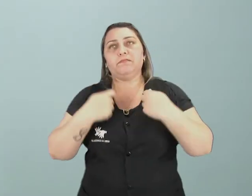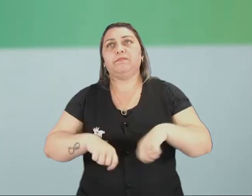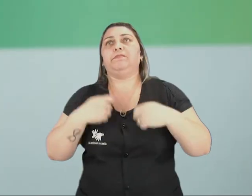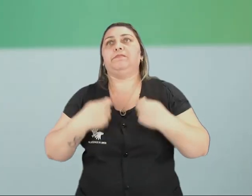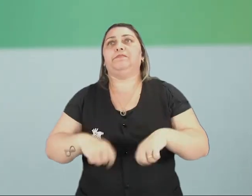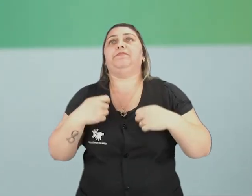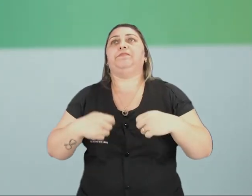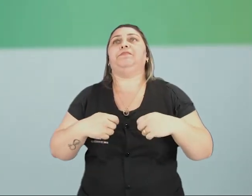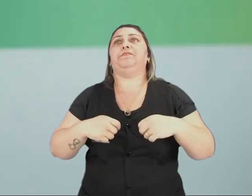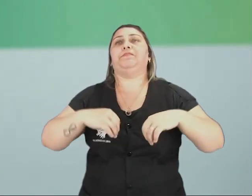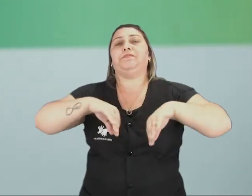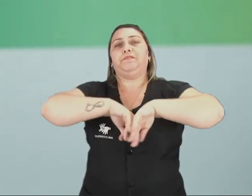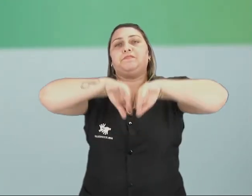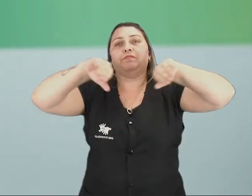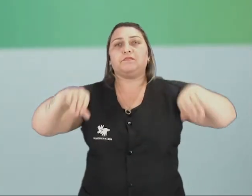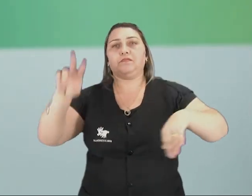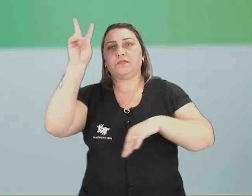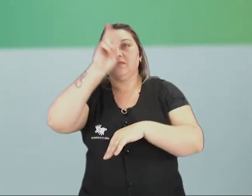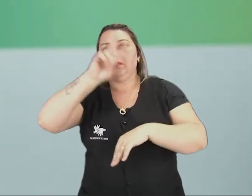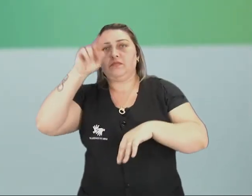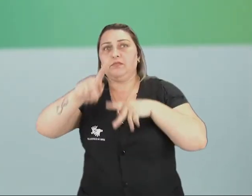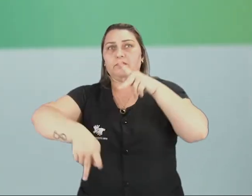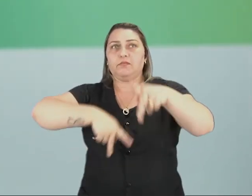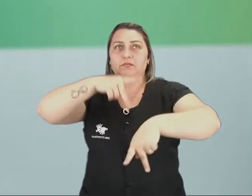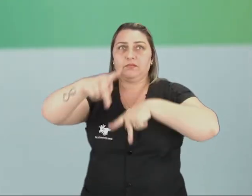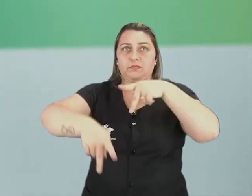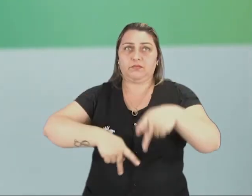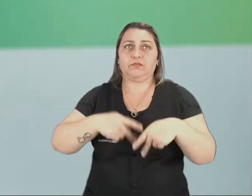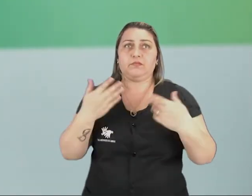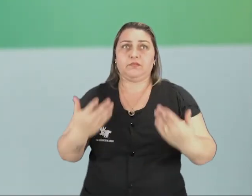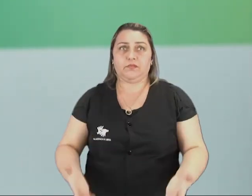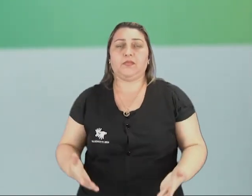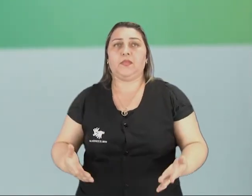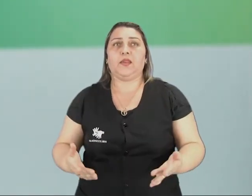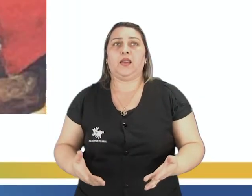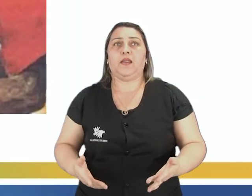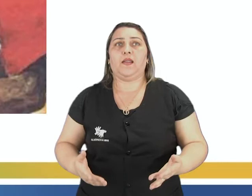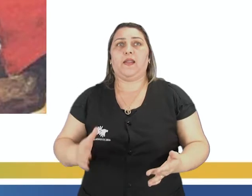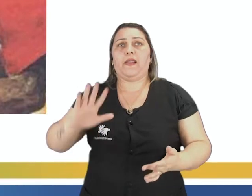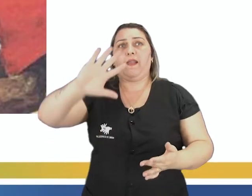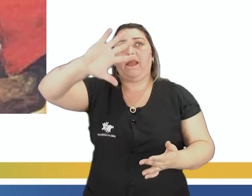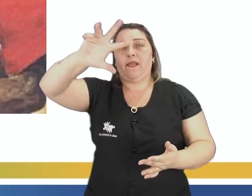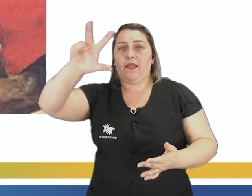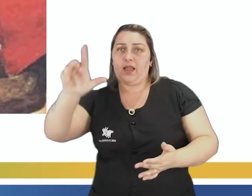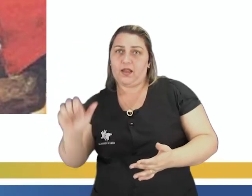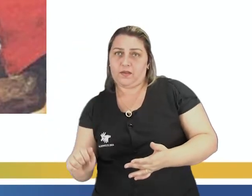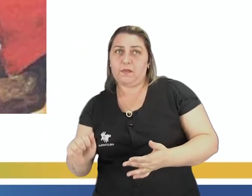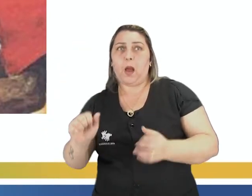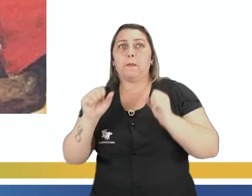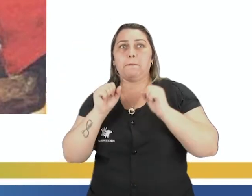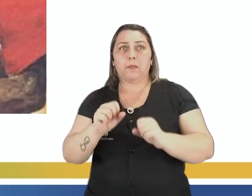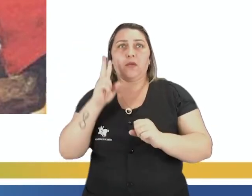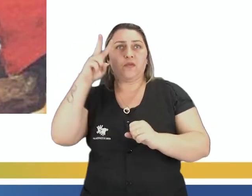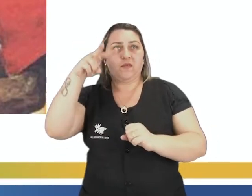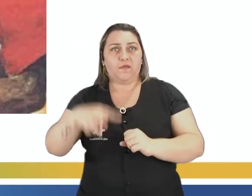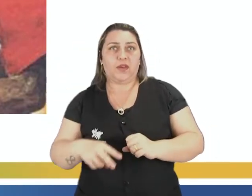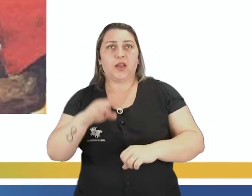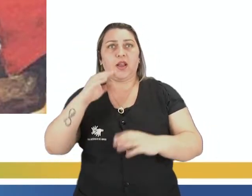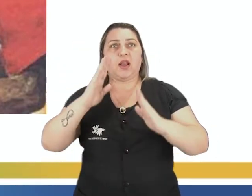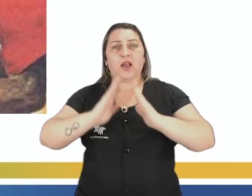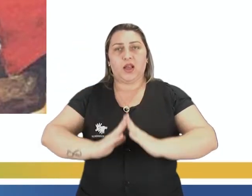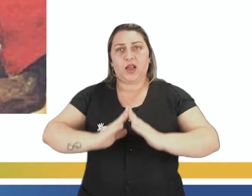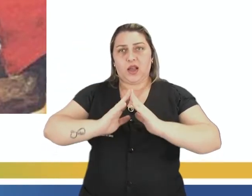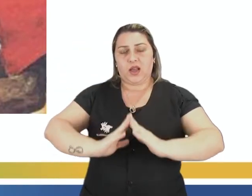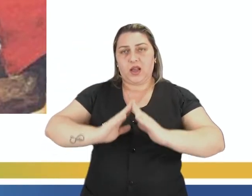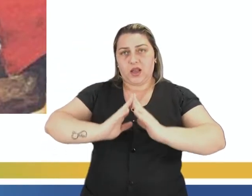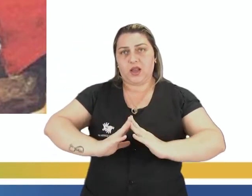uma ruptura na história desses povos. Aqui nós temos os casos específicos, como eu falei, você pode estar aí na sua casa aprofundando